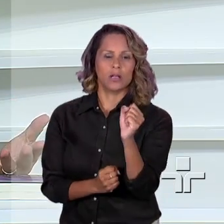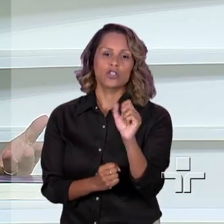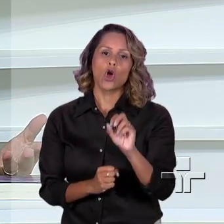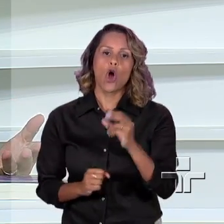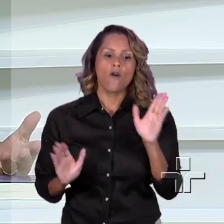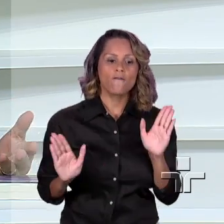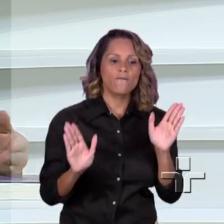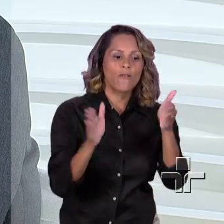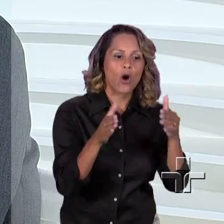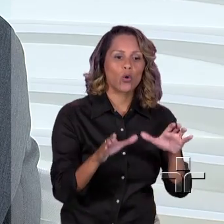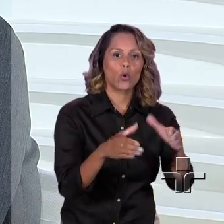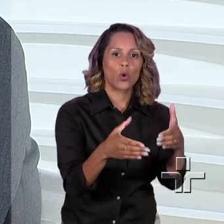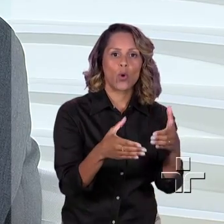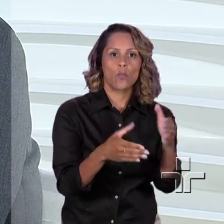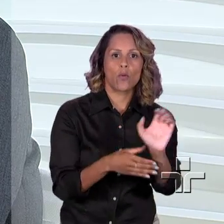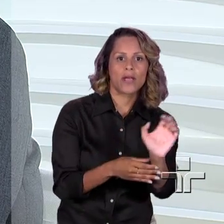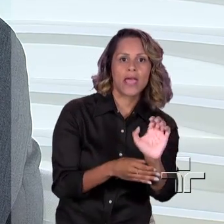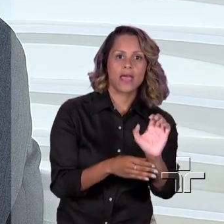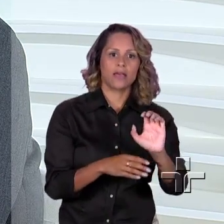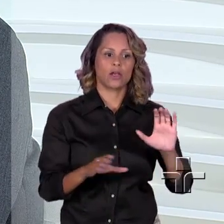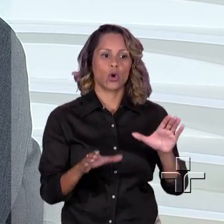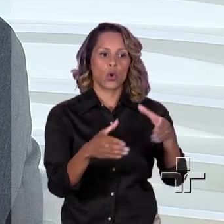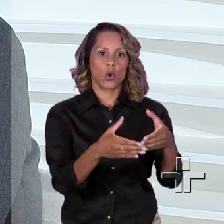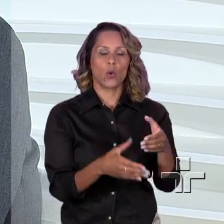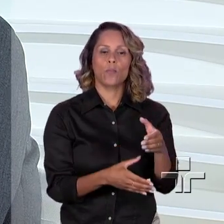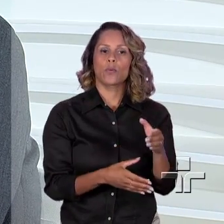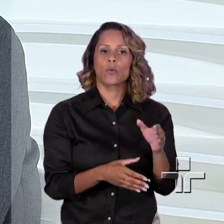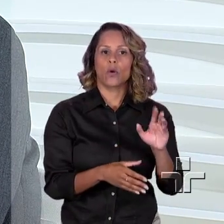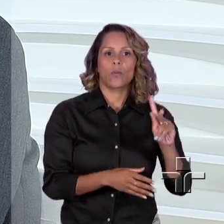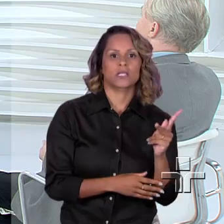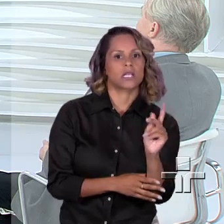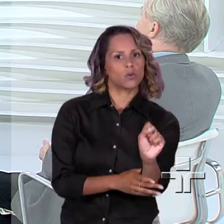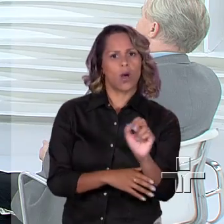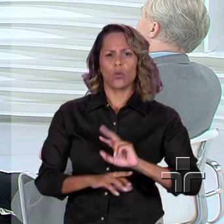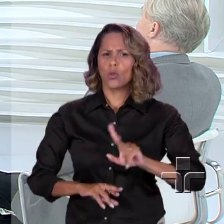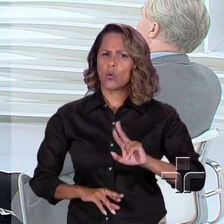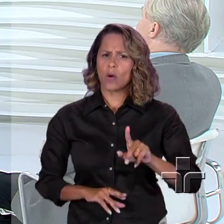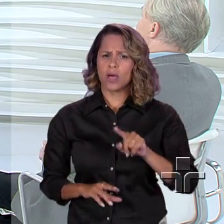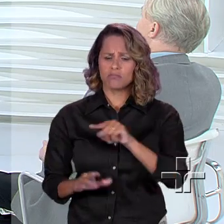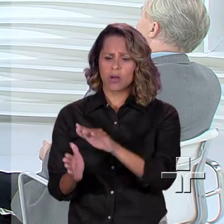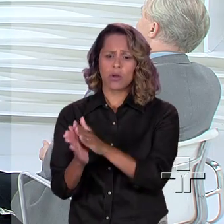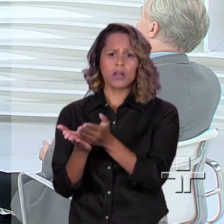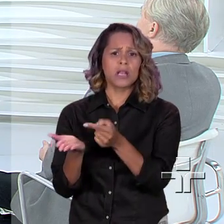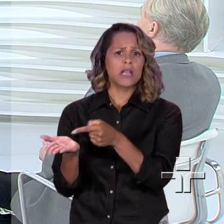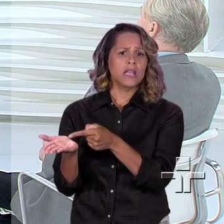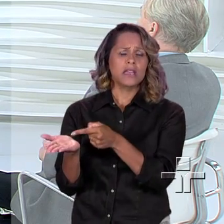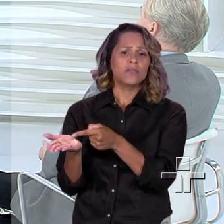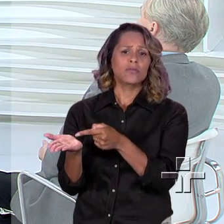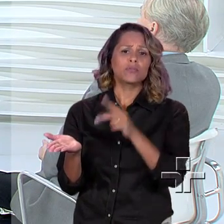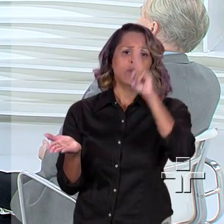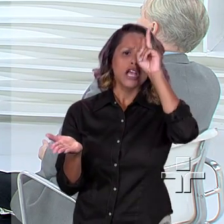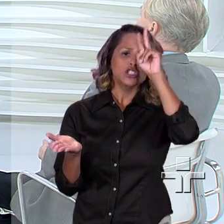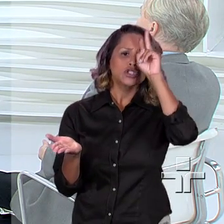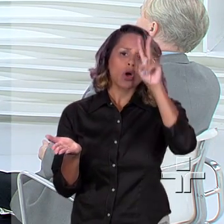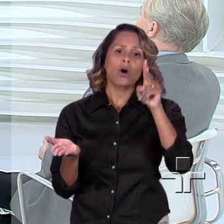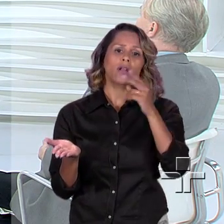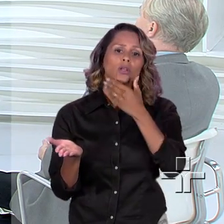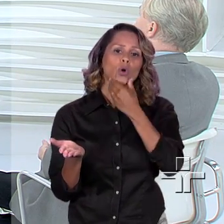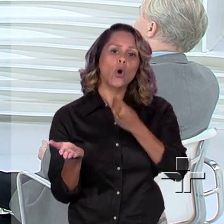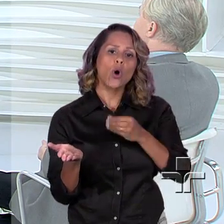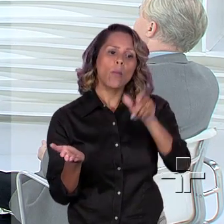do homossexualismo ou de questão identitária. É um livro que trata dos amores do Herbert Daniel